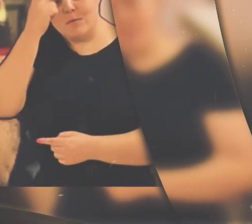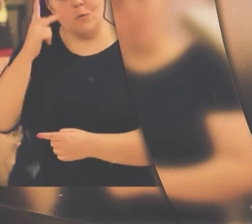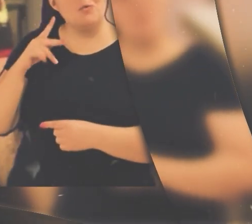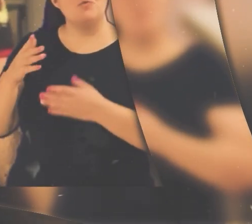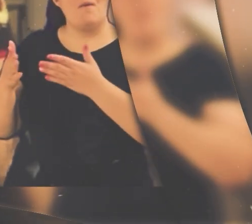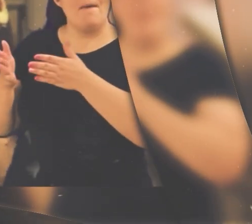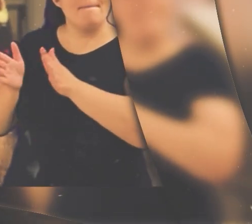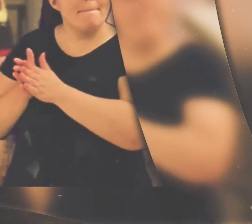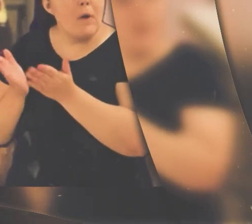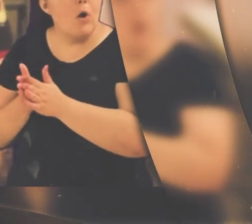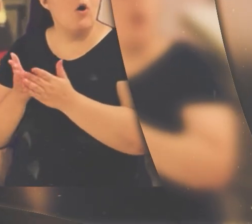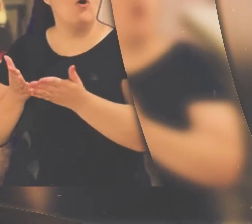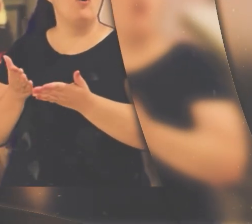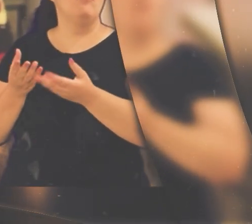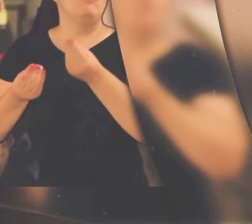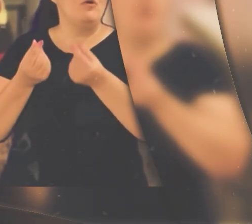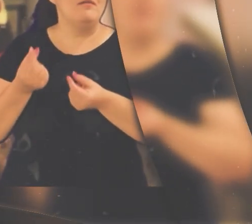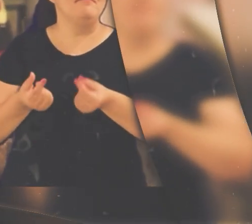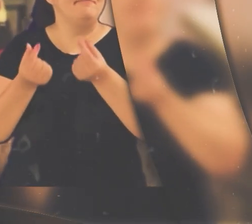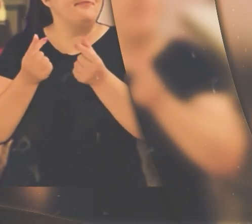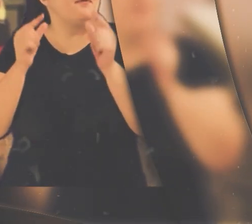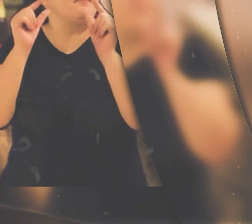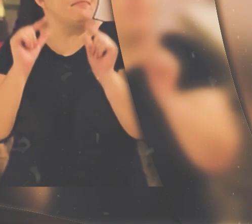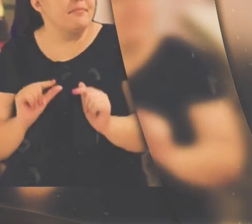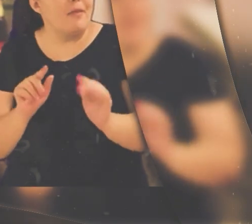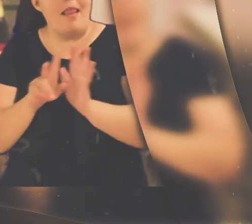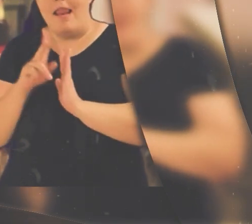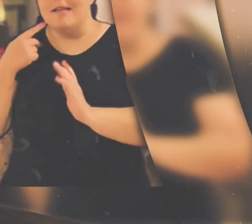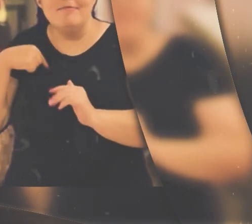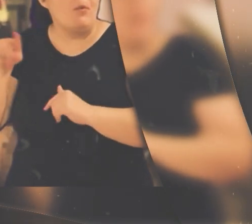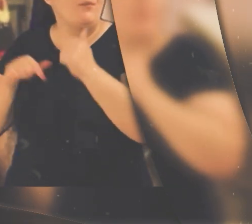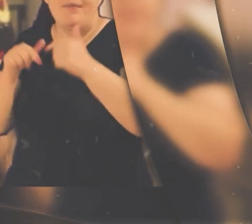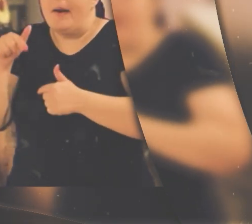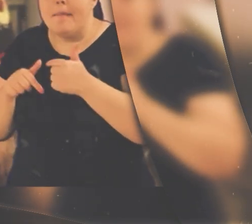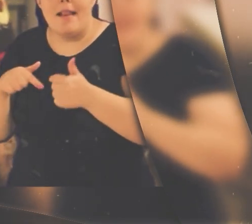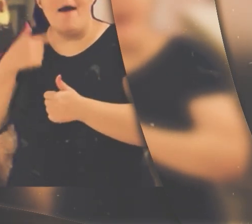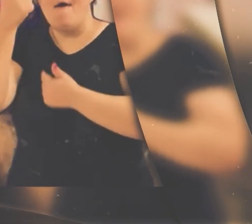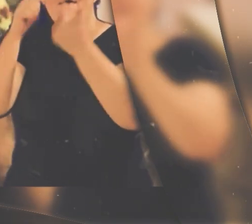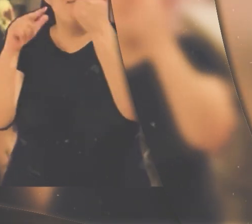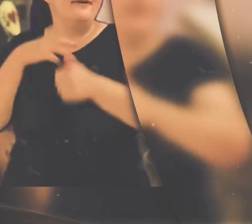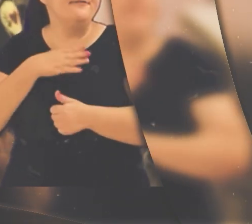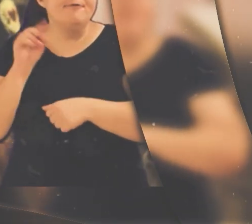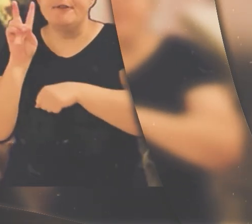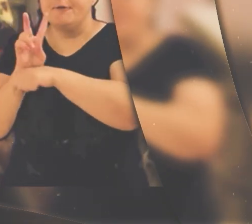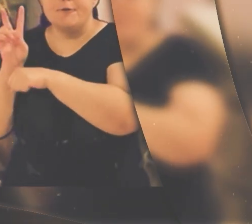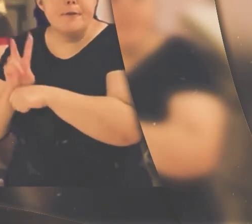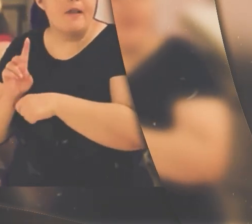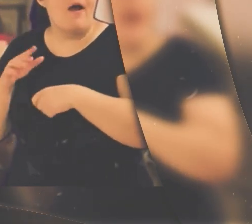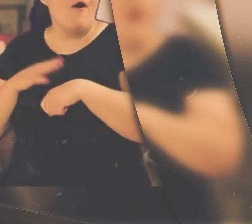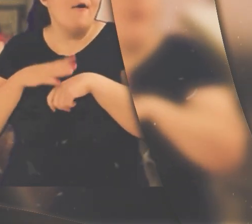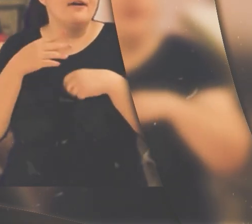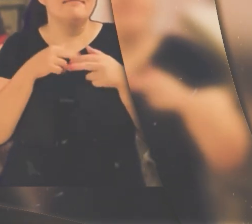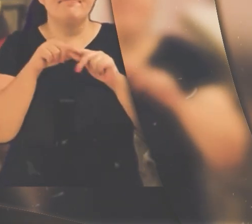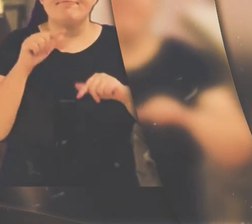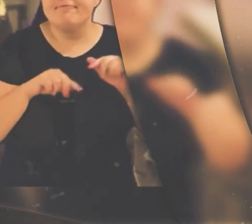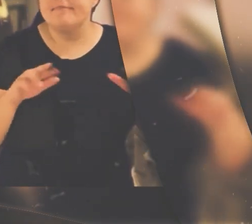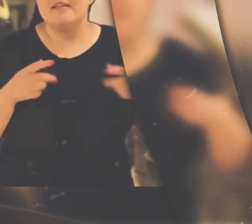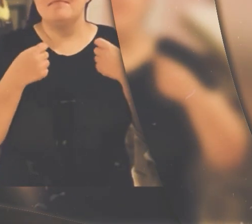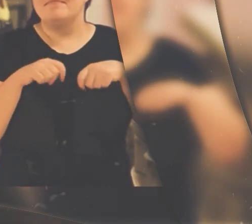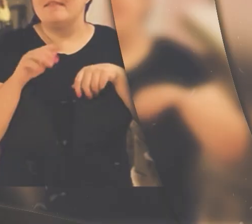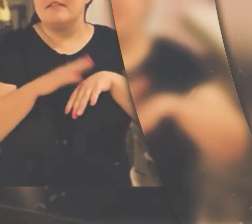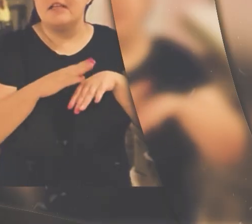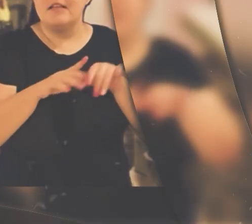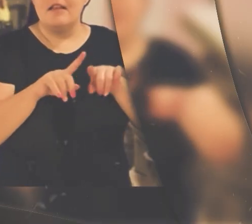classe média, de uma classe baixa financeiramente, elas tinham que trabalhar porque tinham mais filhos, tinham mais necessidades